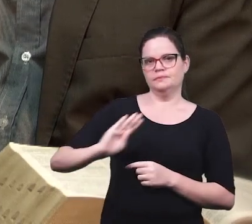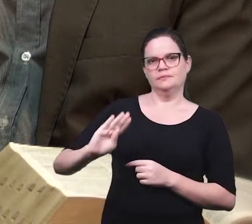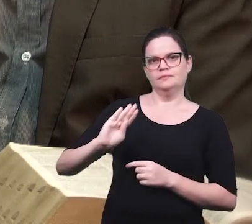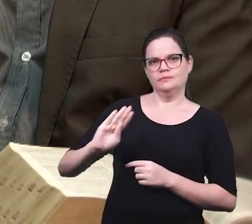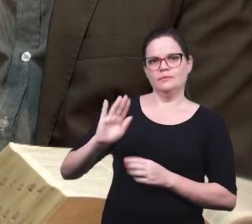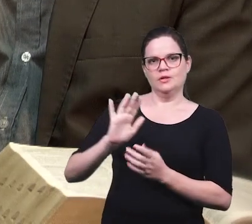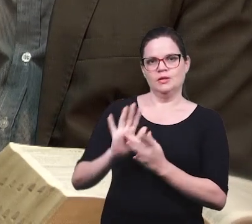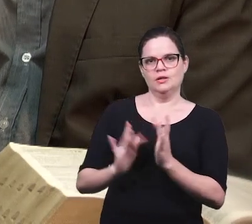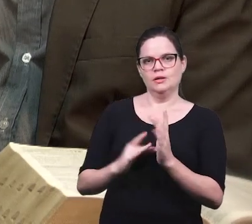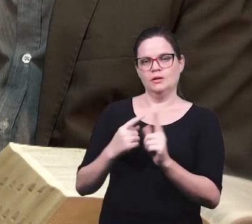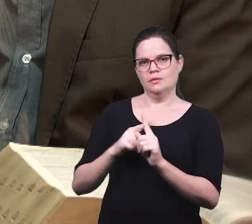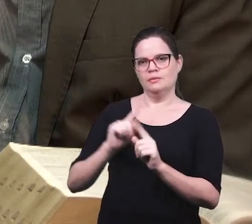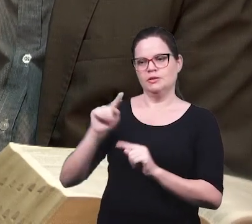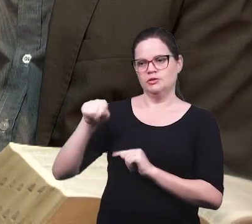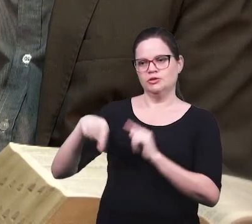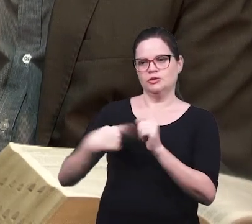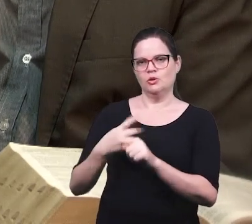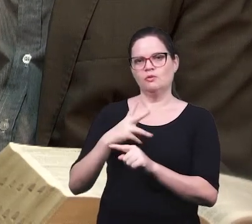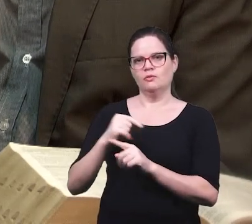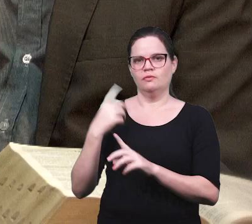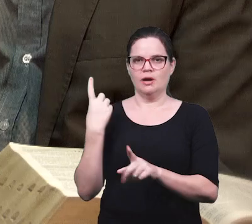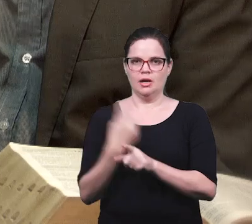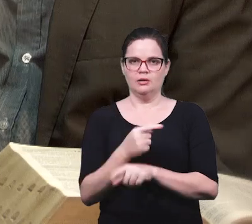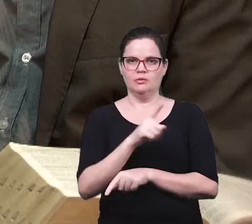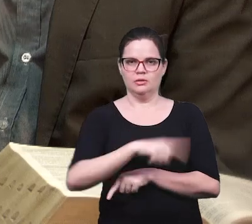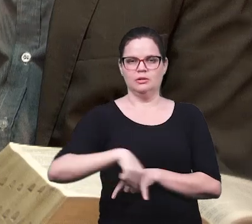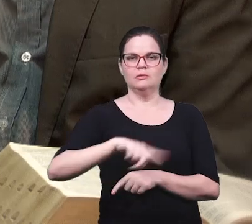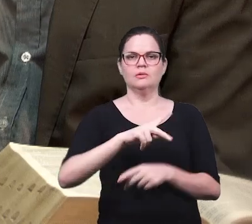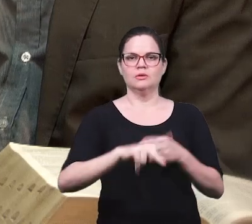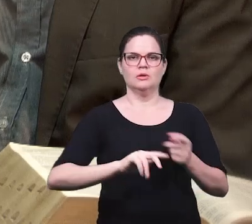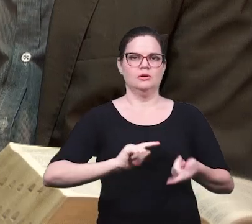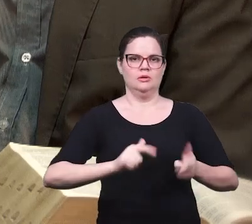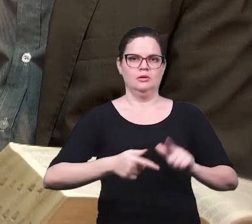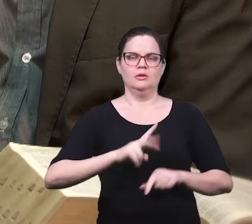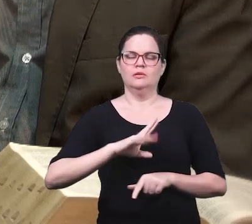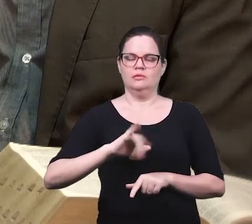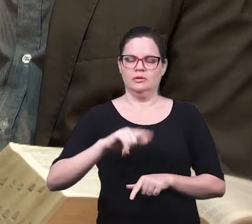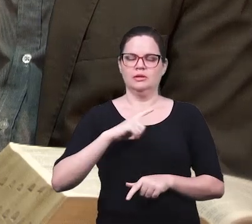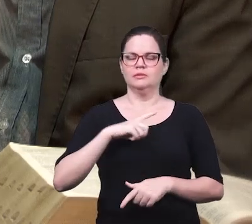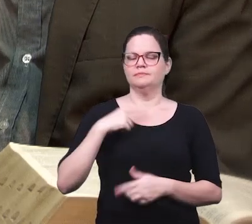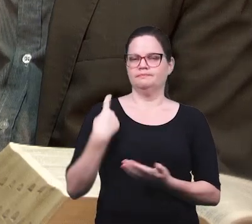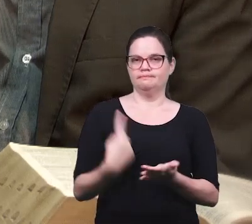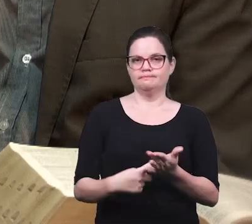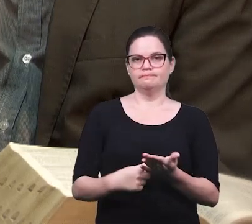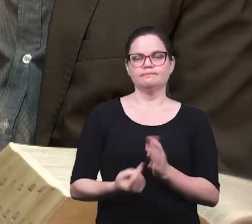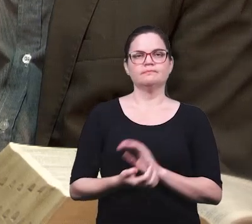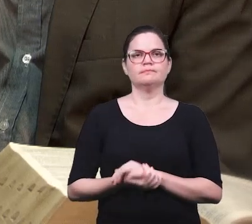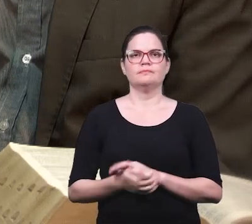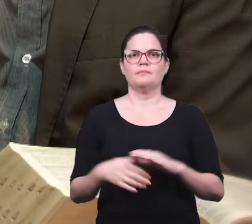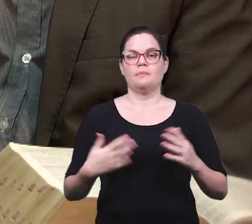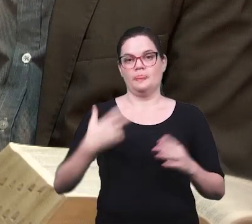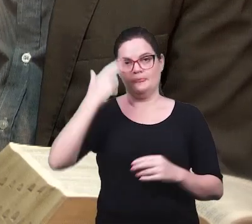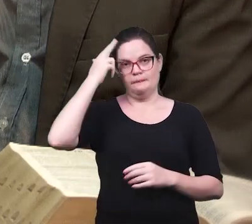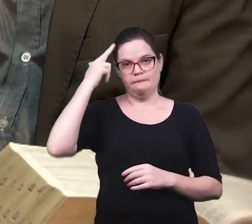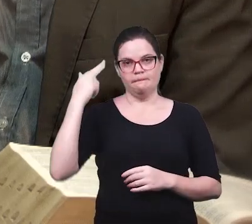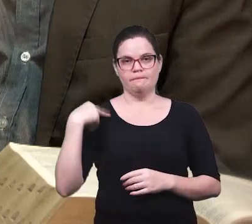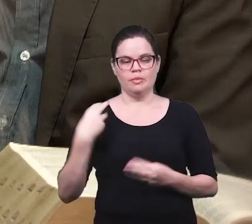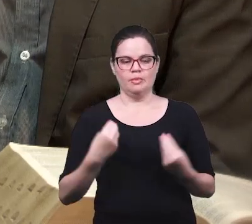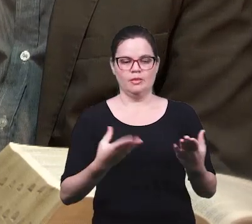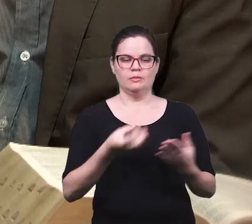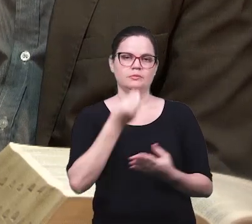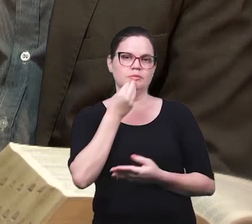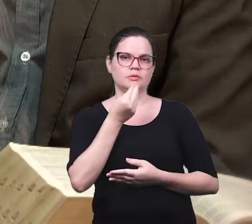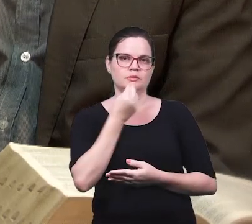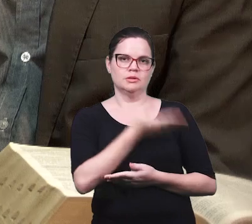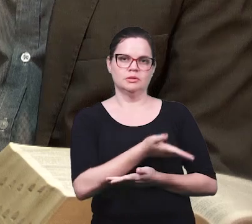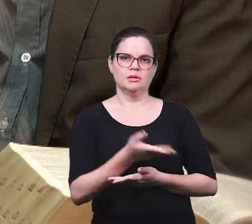um novo momento, um novo encontro com estes, né? Sim. Haverá um novo encontro. Então, José ele dá ali uma nova